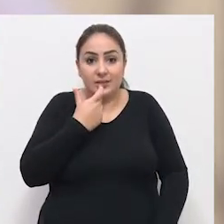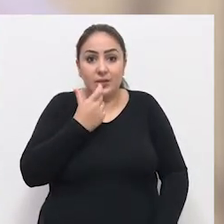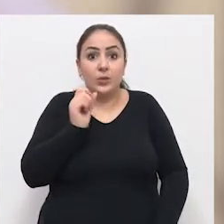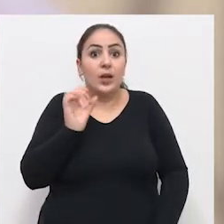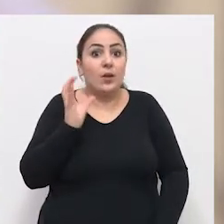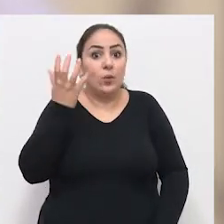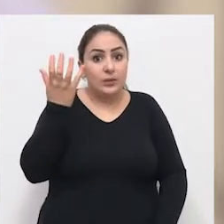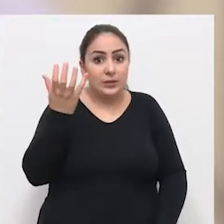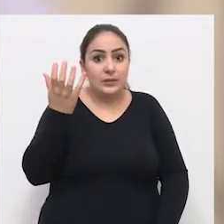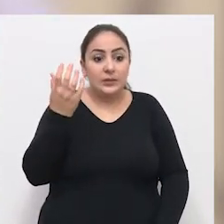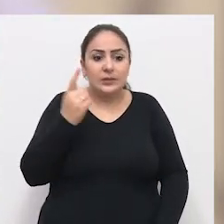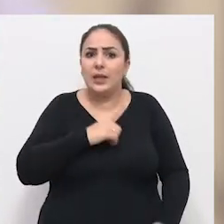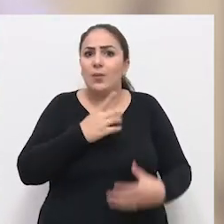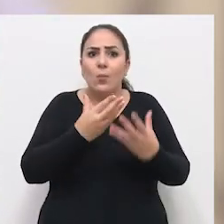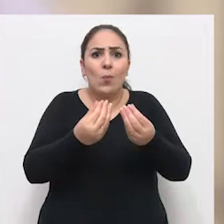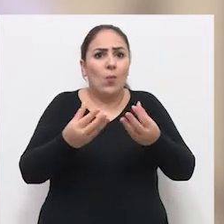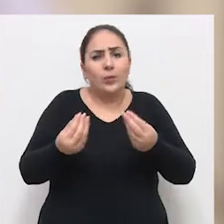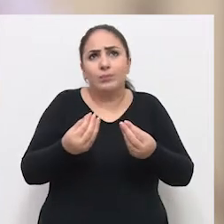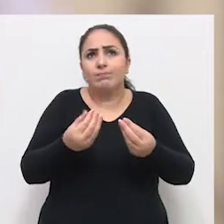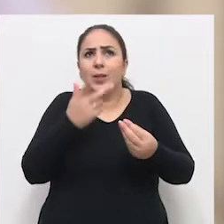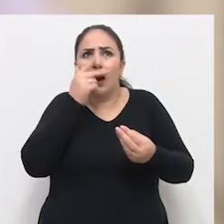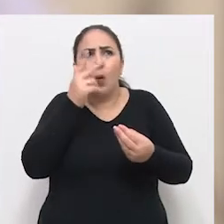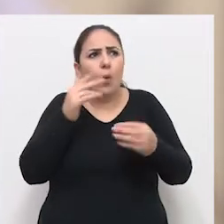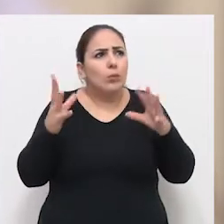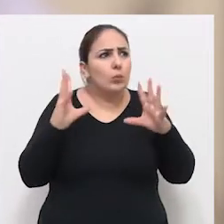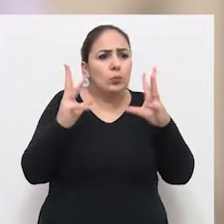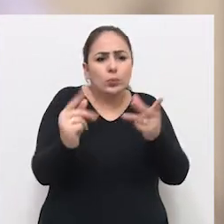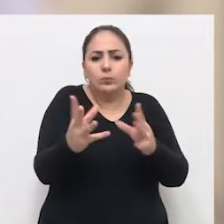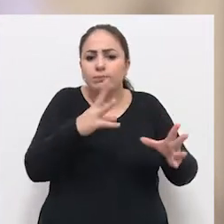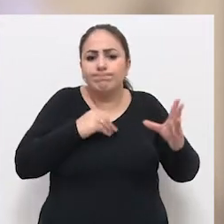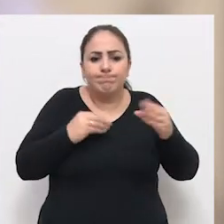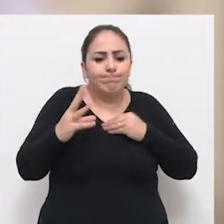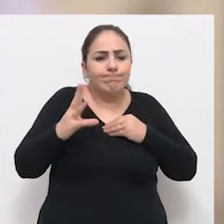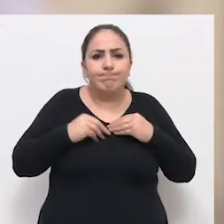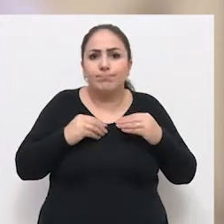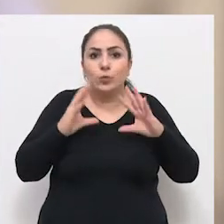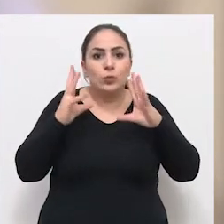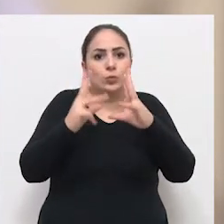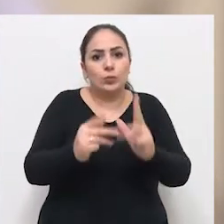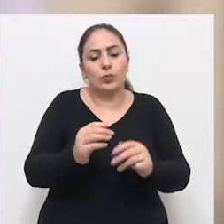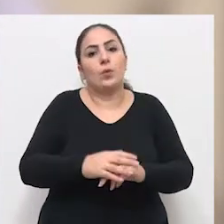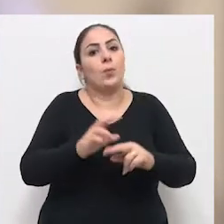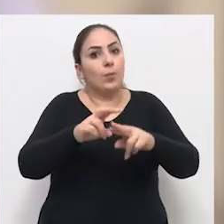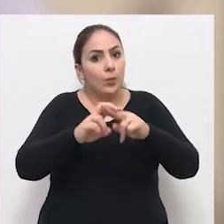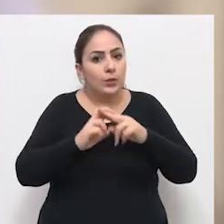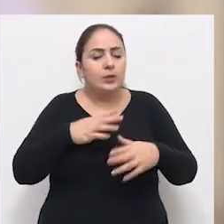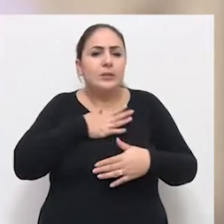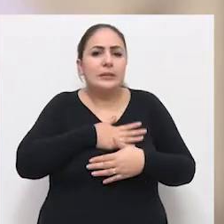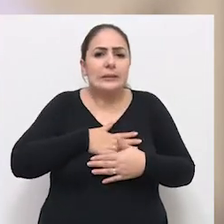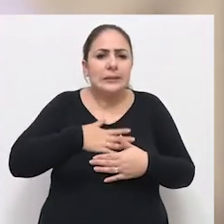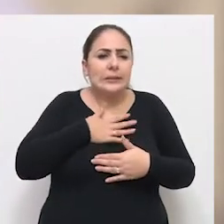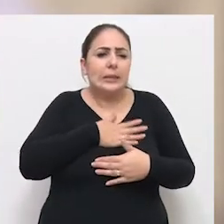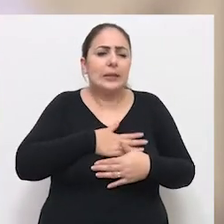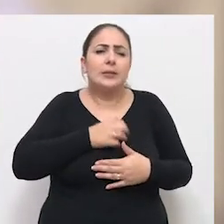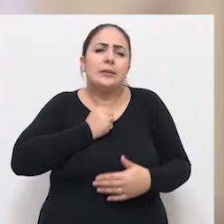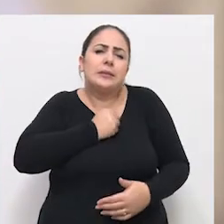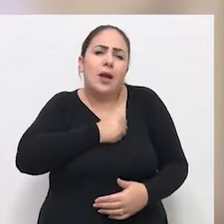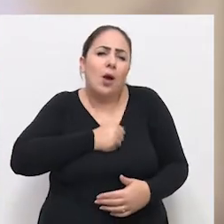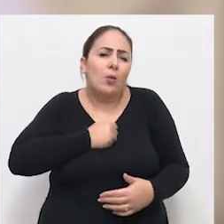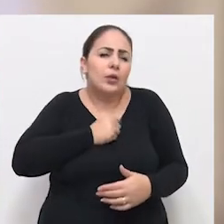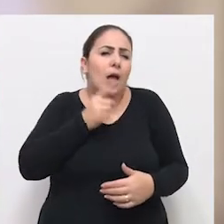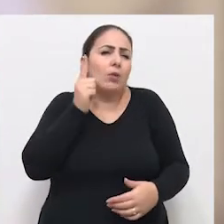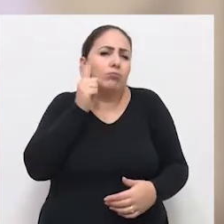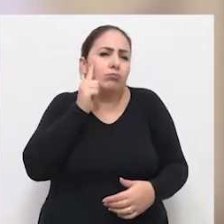As crianças acabam sendo muito suscetíveis a tudo isso que está acontecendo. Então elas sentem